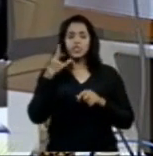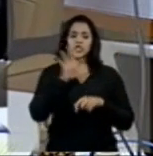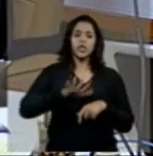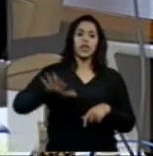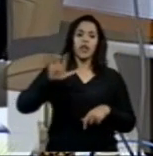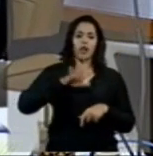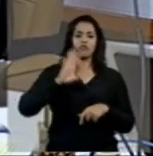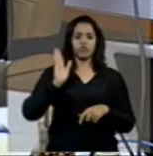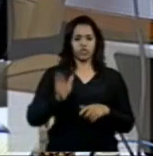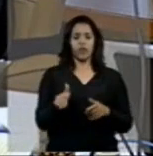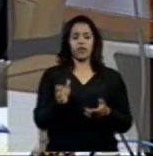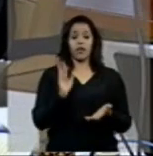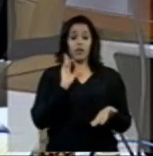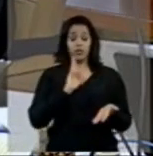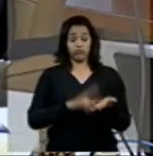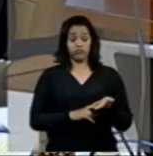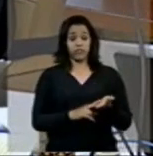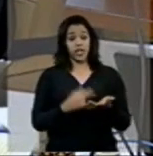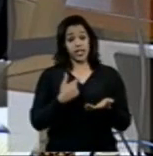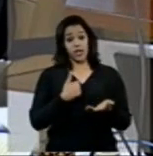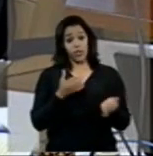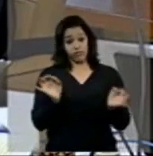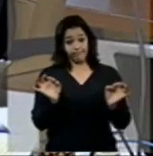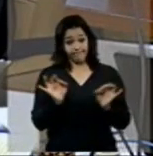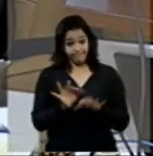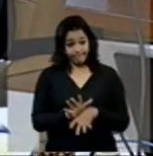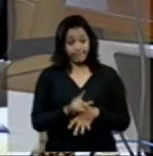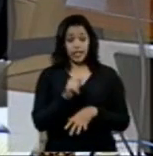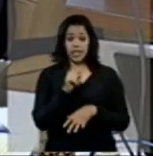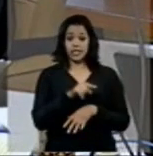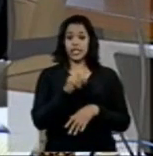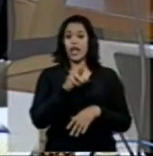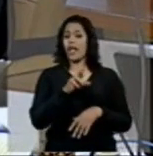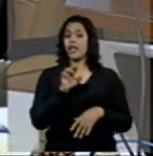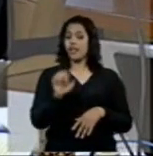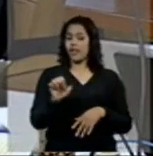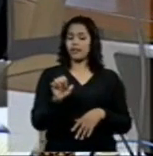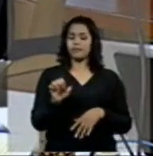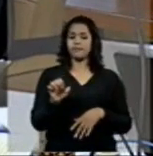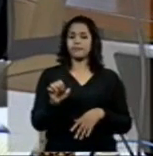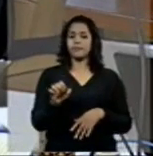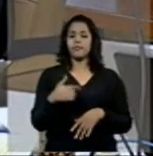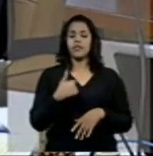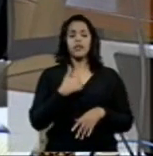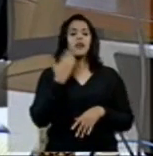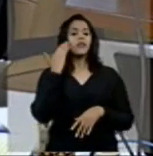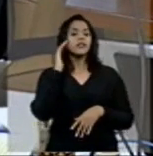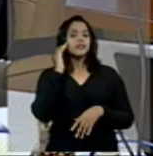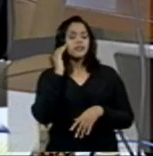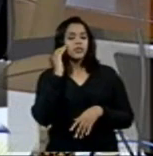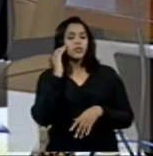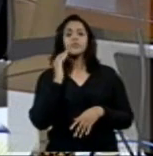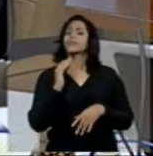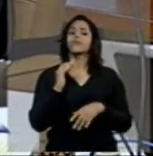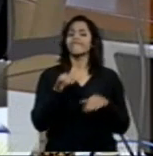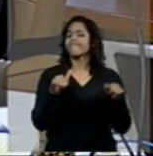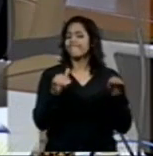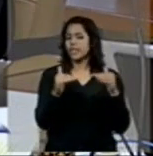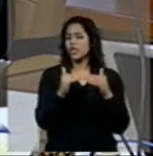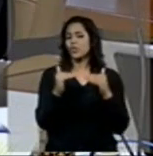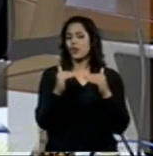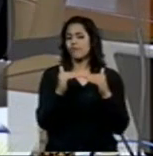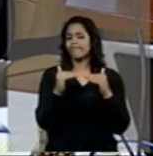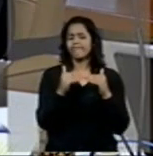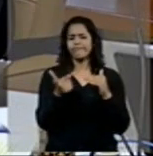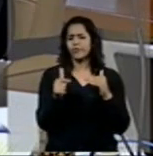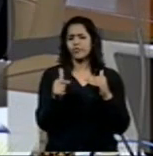reconhecida. Portanto, concluo na apreciação desse recurso extraordinário, entendendo, por igual, que não